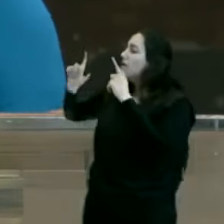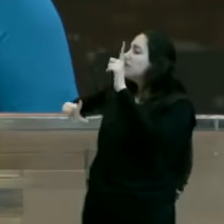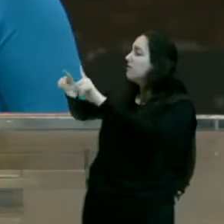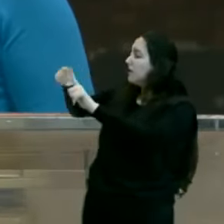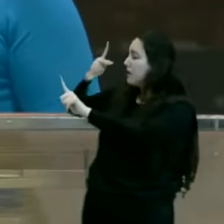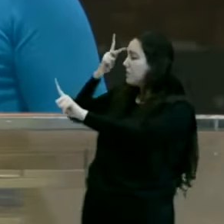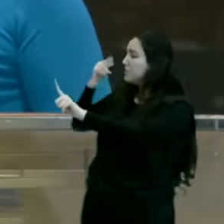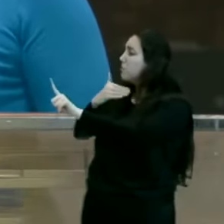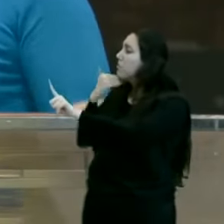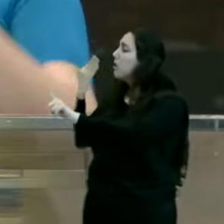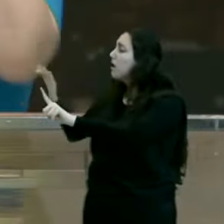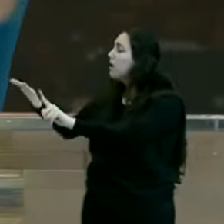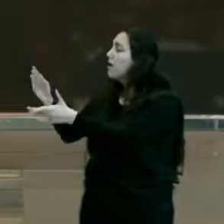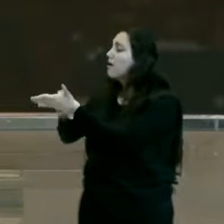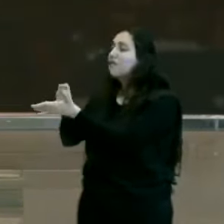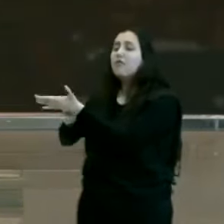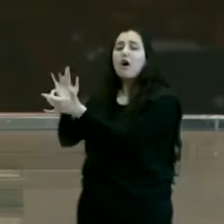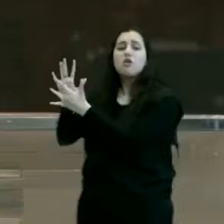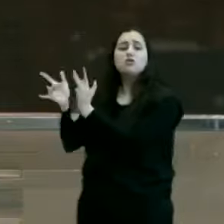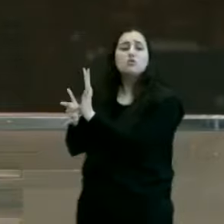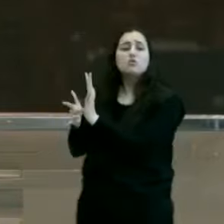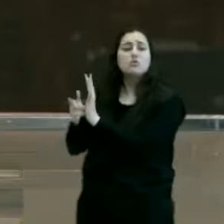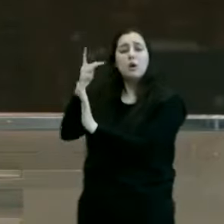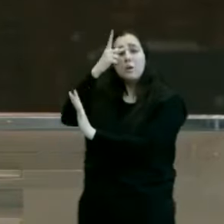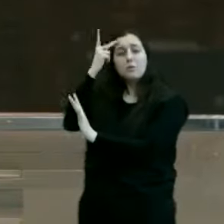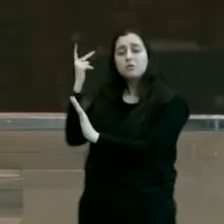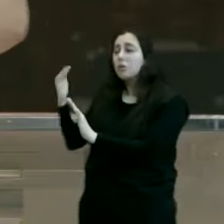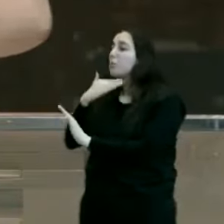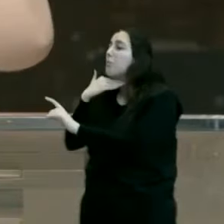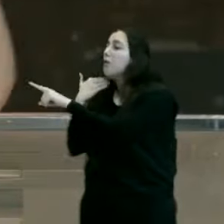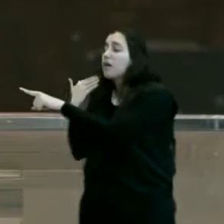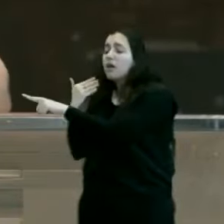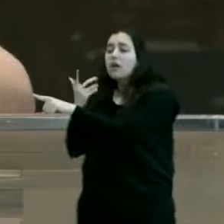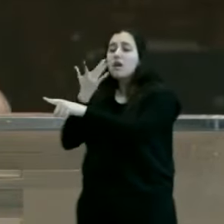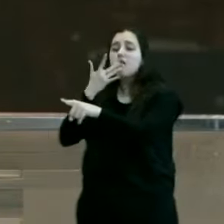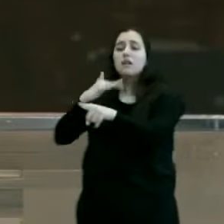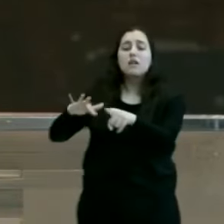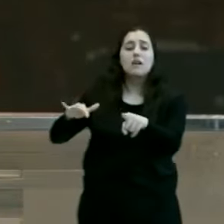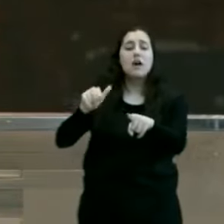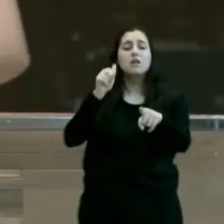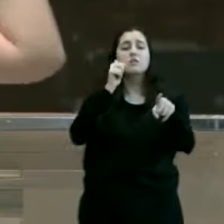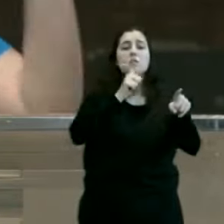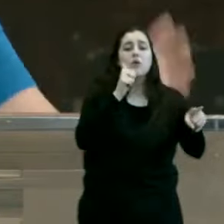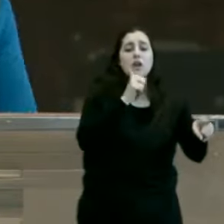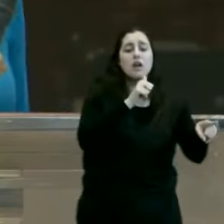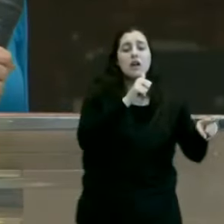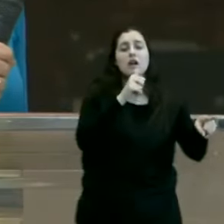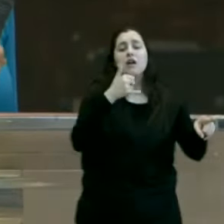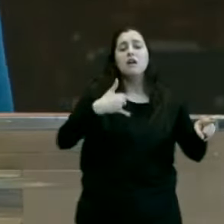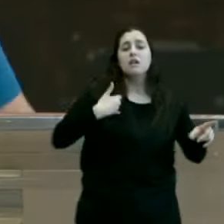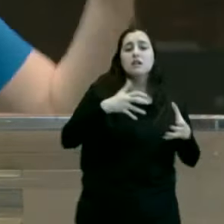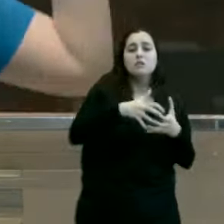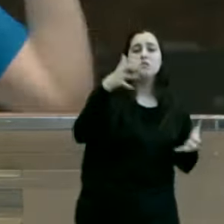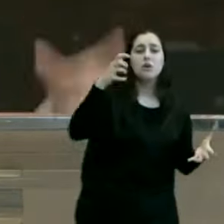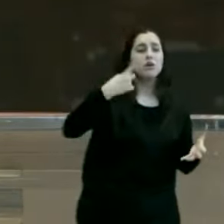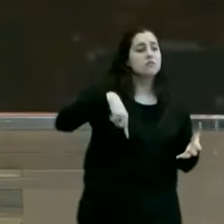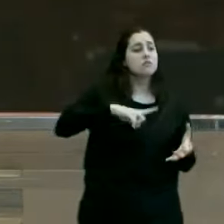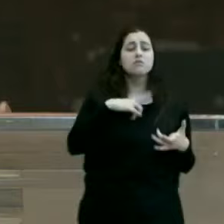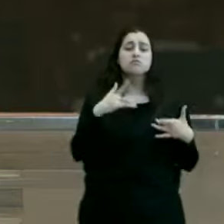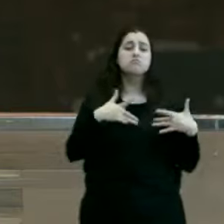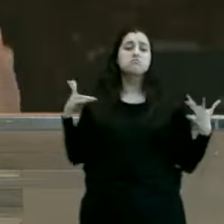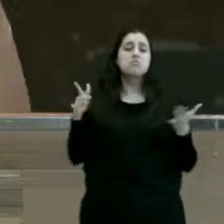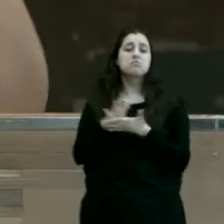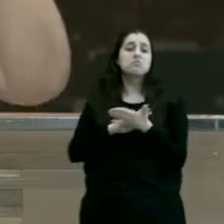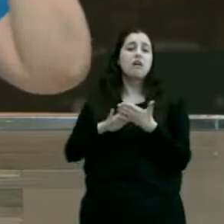que se foi sem Jesus? Ou ouvindo uma notícia contra as crianças, contra as mulheres, contra os idosos? Ou ouvindo